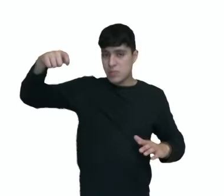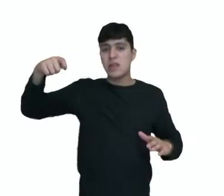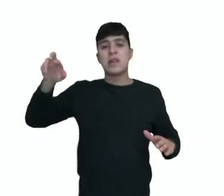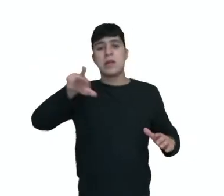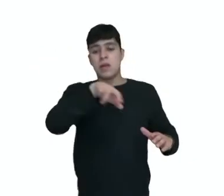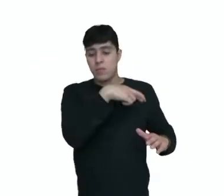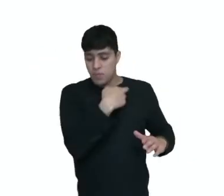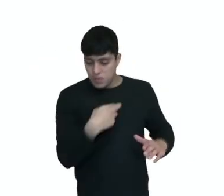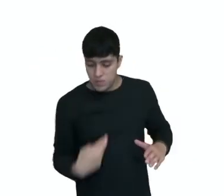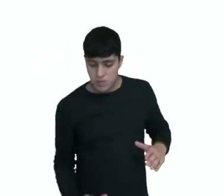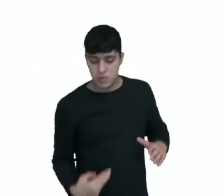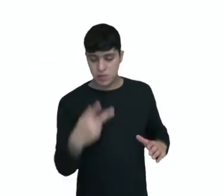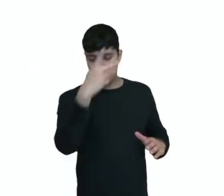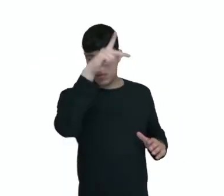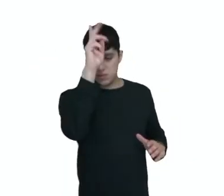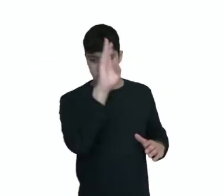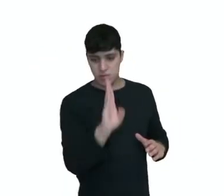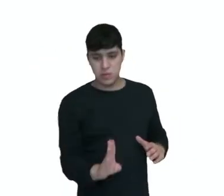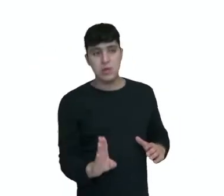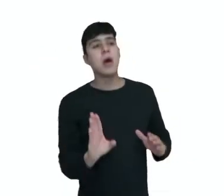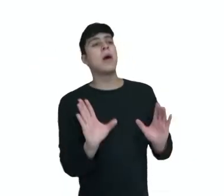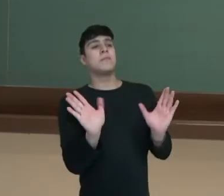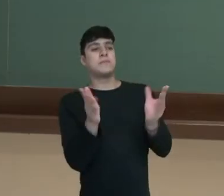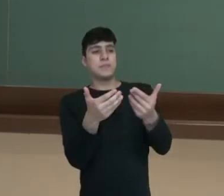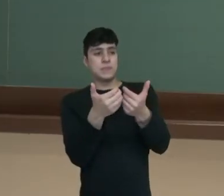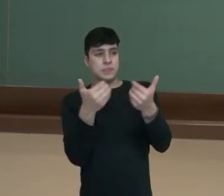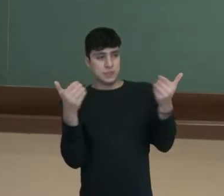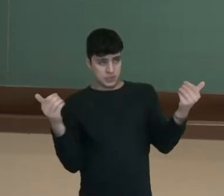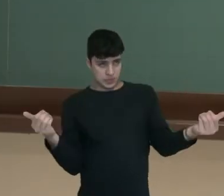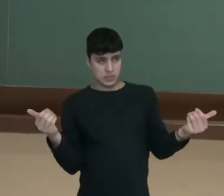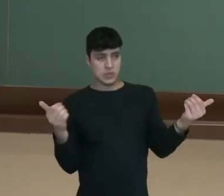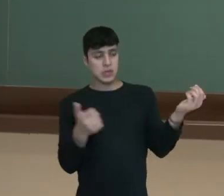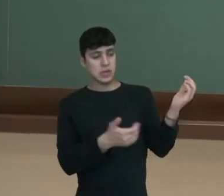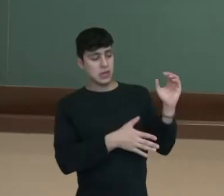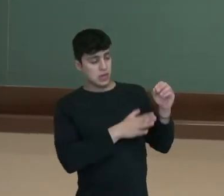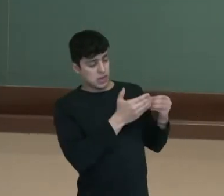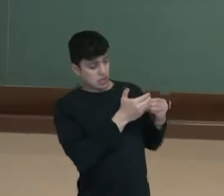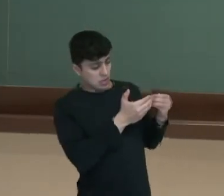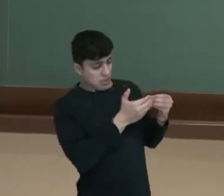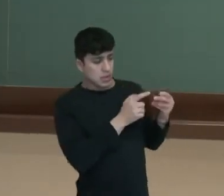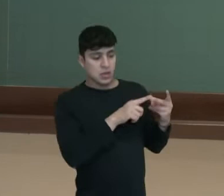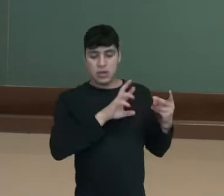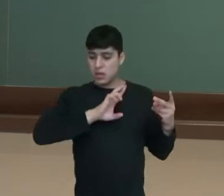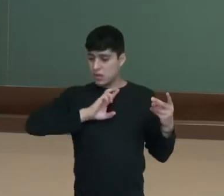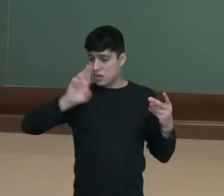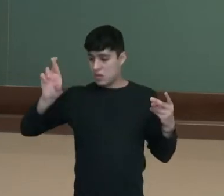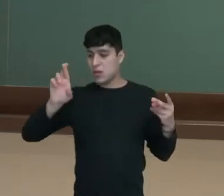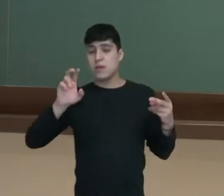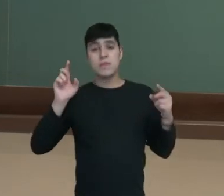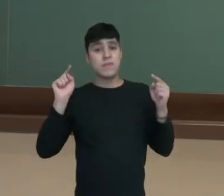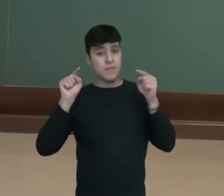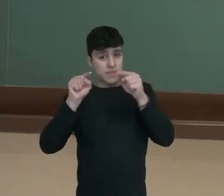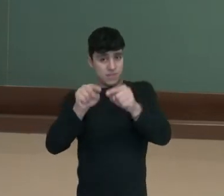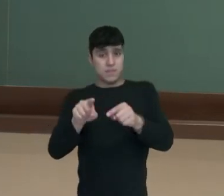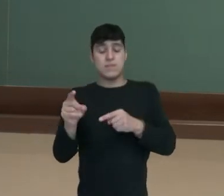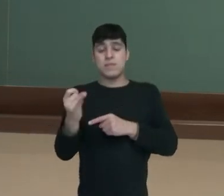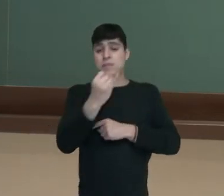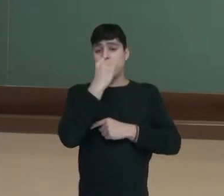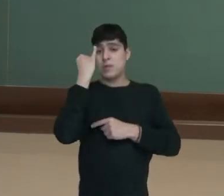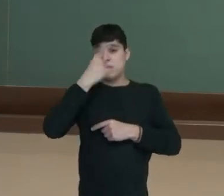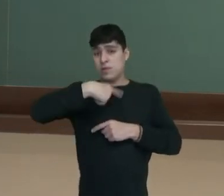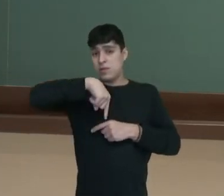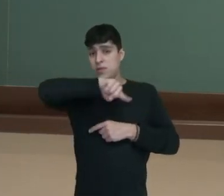lado o Estado e outro lado a religião. Essa palavra é muito importante pra gente que estuda ensino religioso, laico,